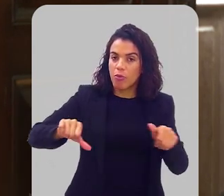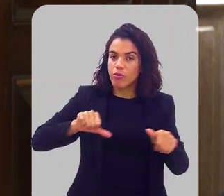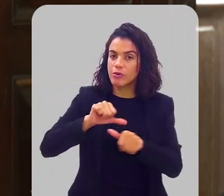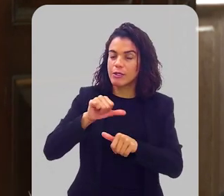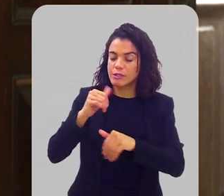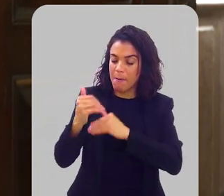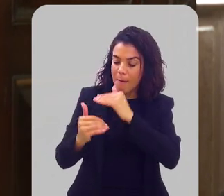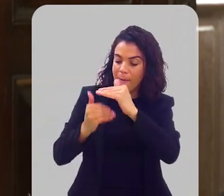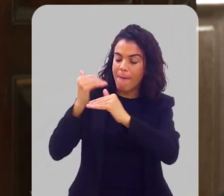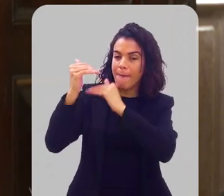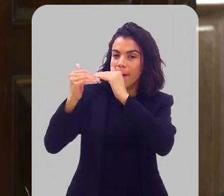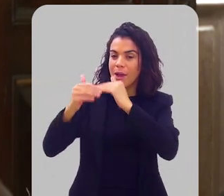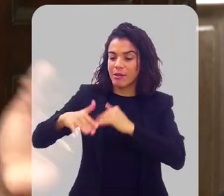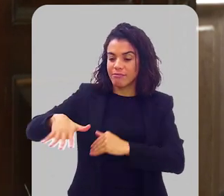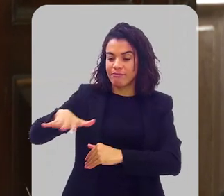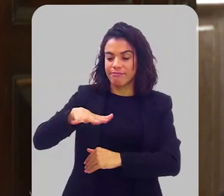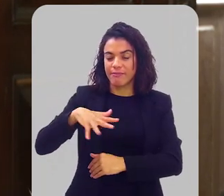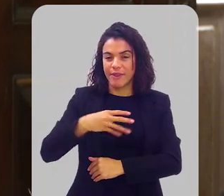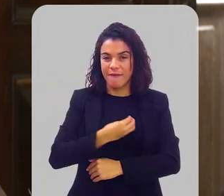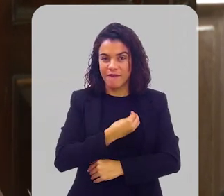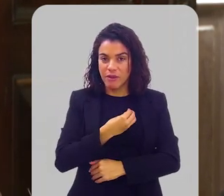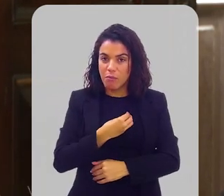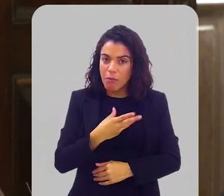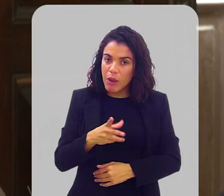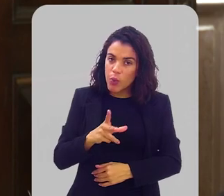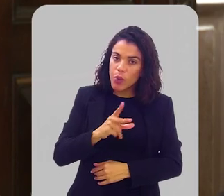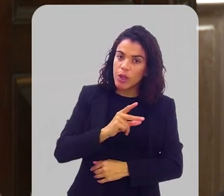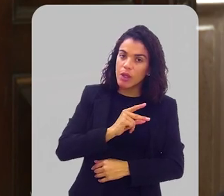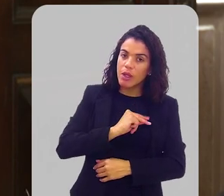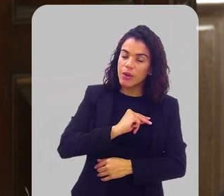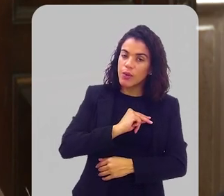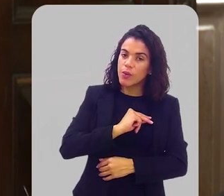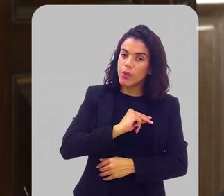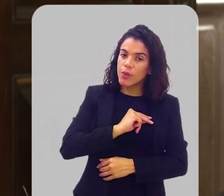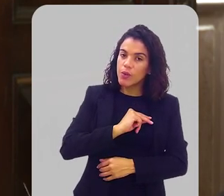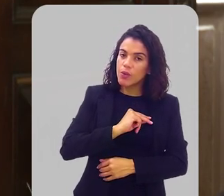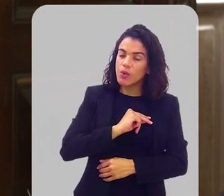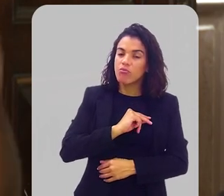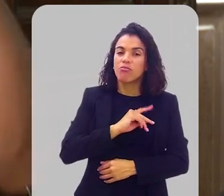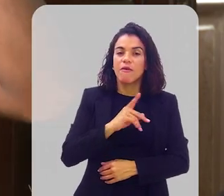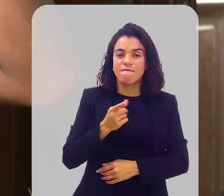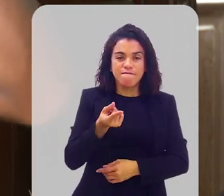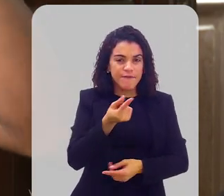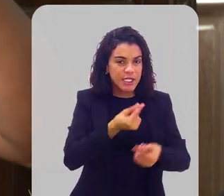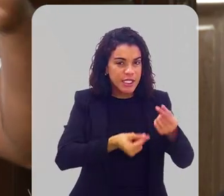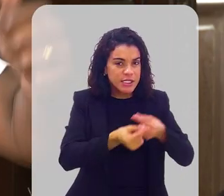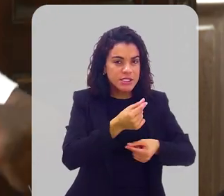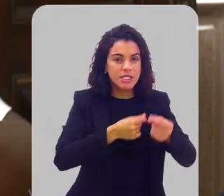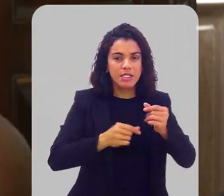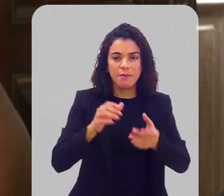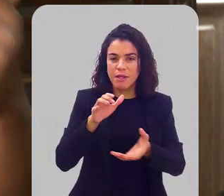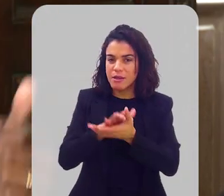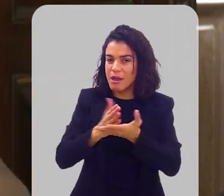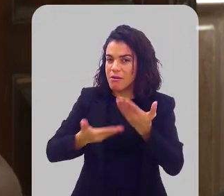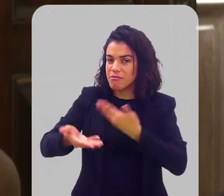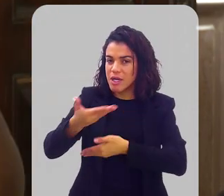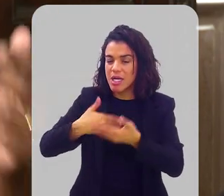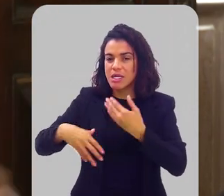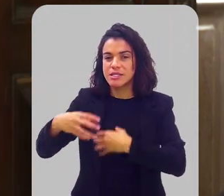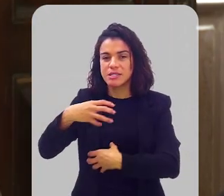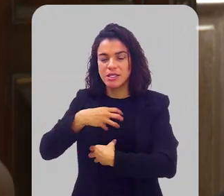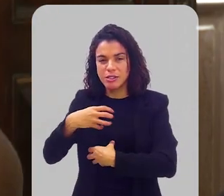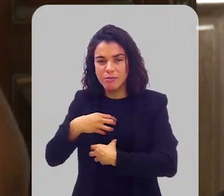foi uma mudança de nível em todas as áreas da nossa vida. Meu Deus! Todas as áreas da nossa vida, financeiramente,